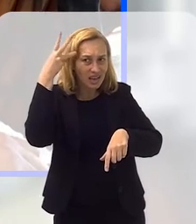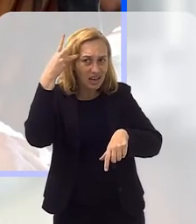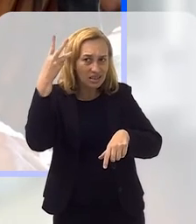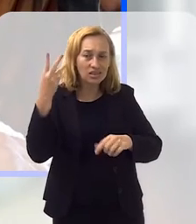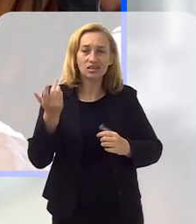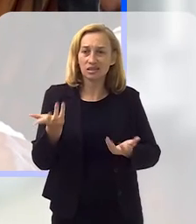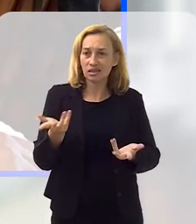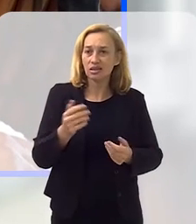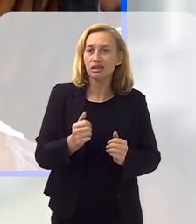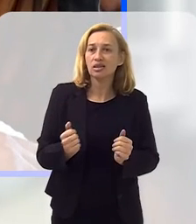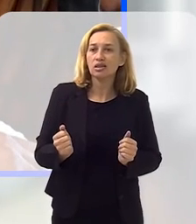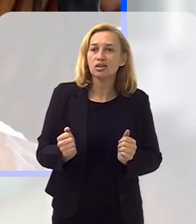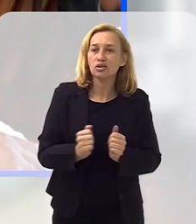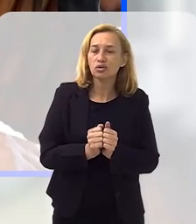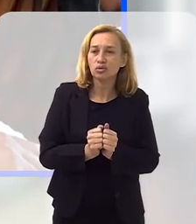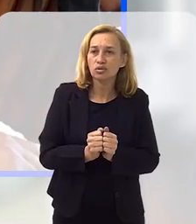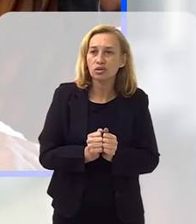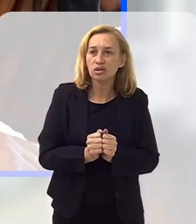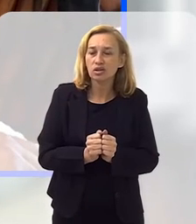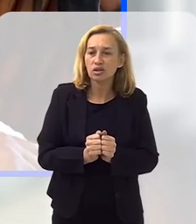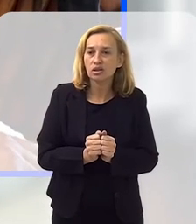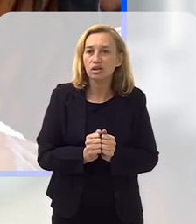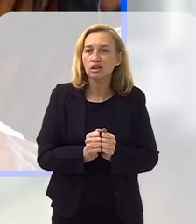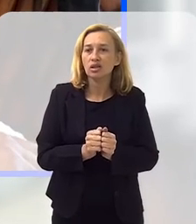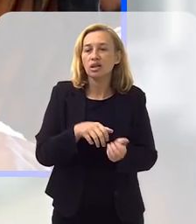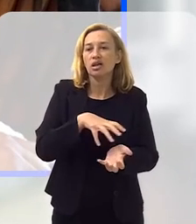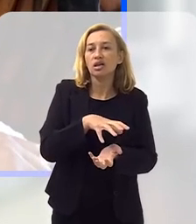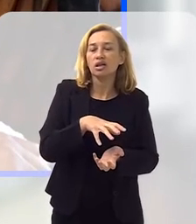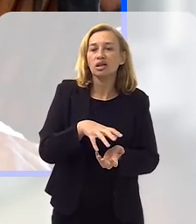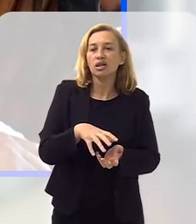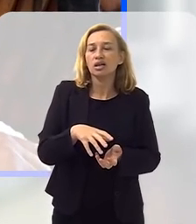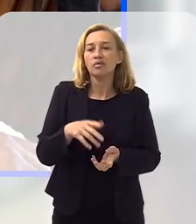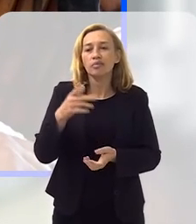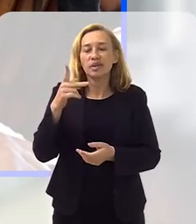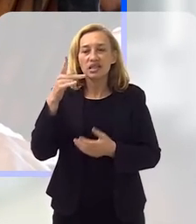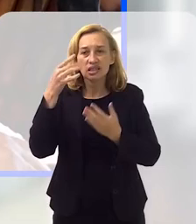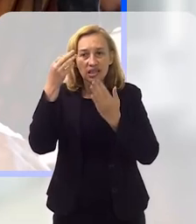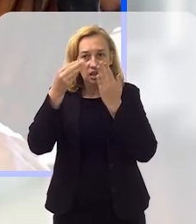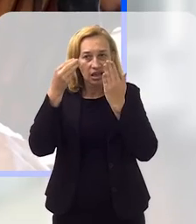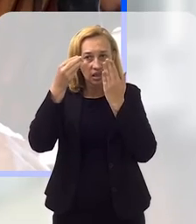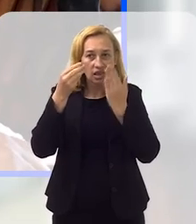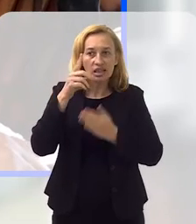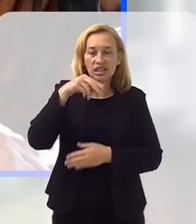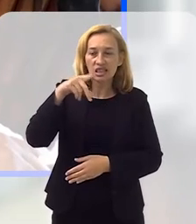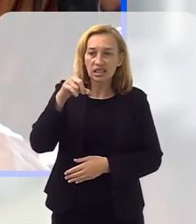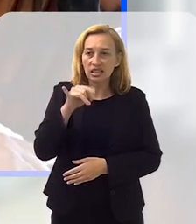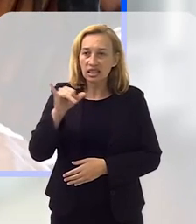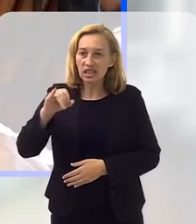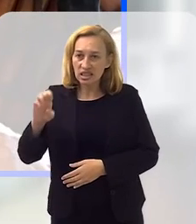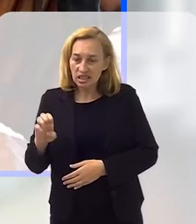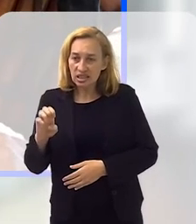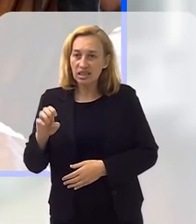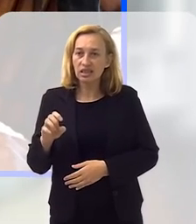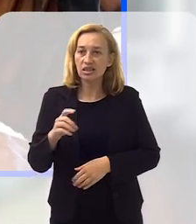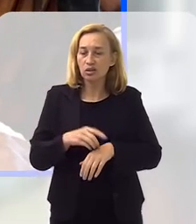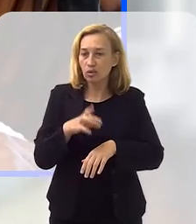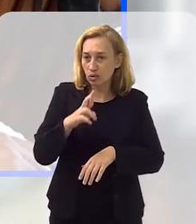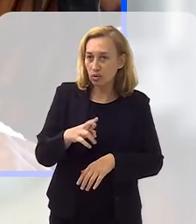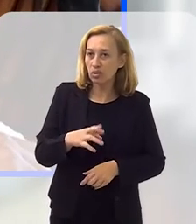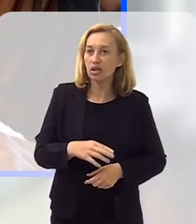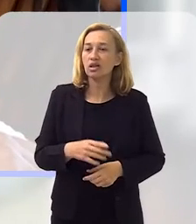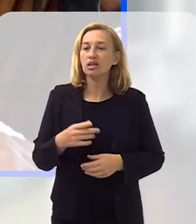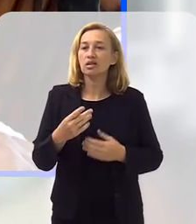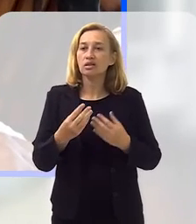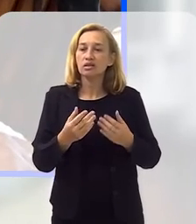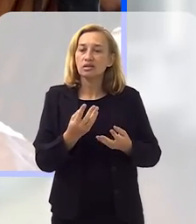mentais ao lado da Da doutora grande Anísia, né? revolucionária na psiquiatria brasileira, que foi a doutora Anise, que